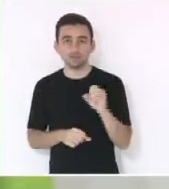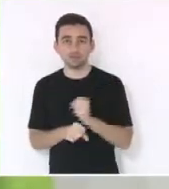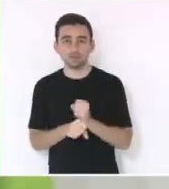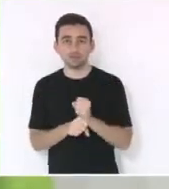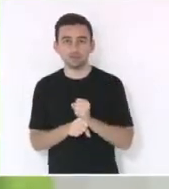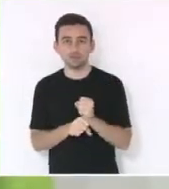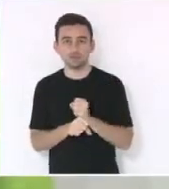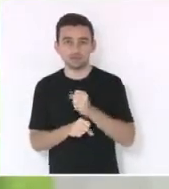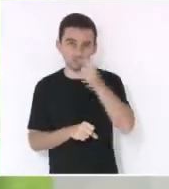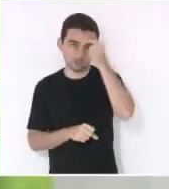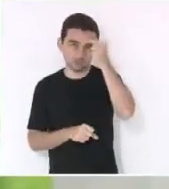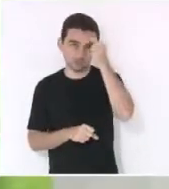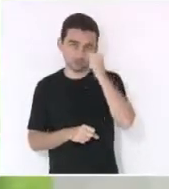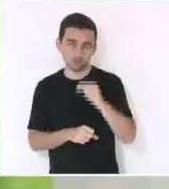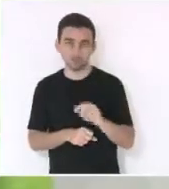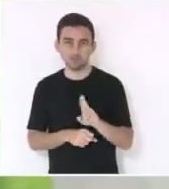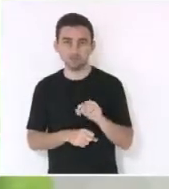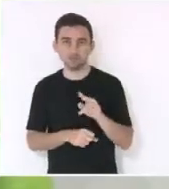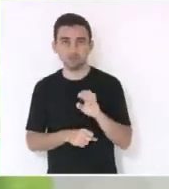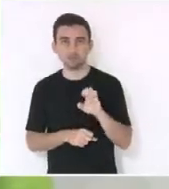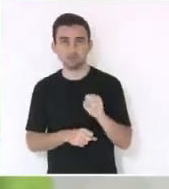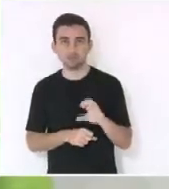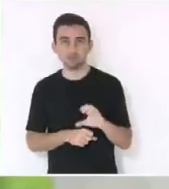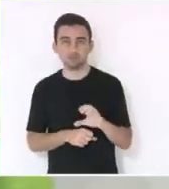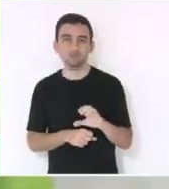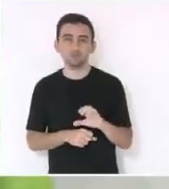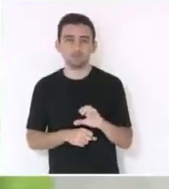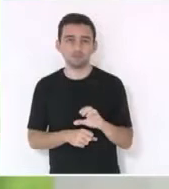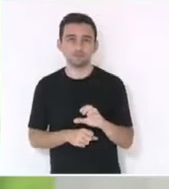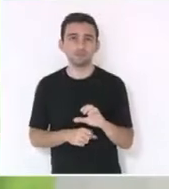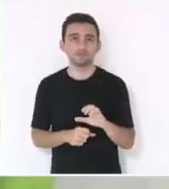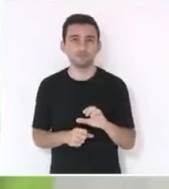da nossa FUCRUNESC, né, universidade hoje.